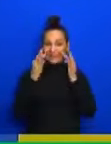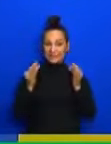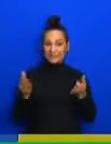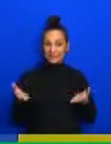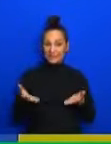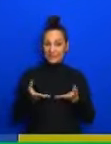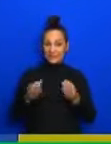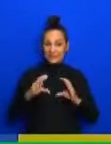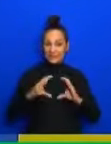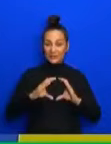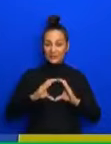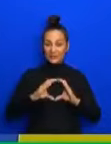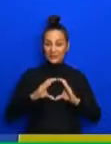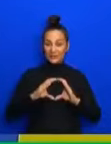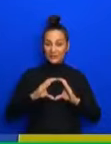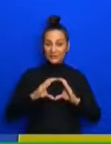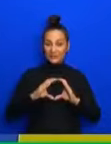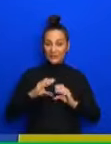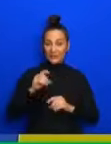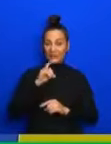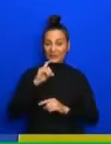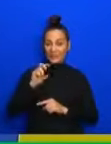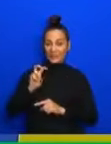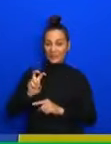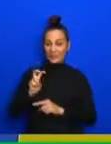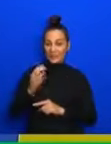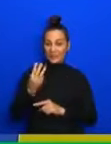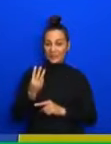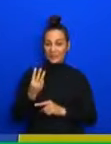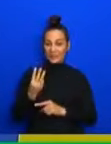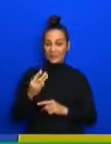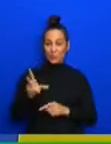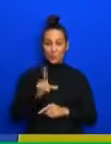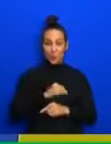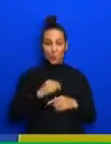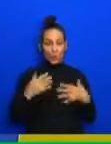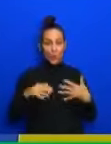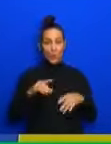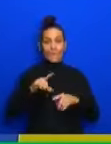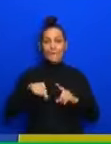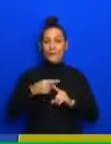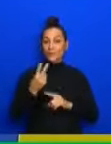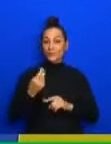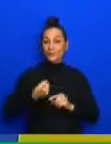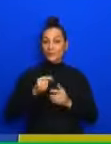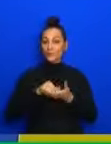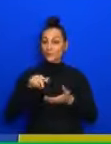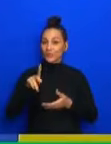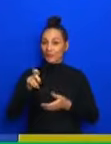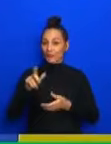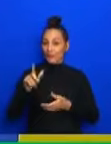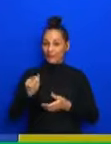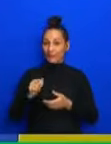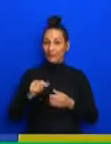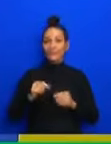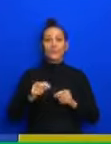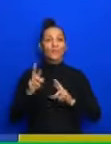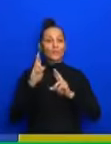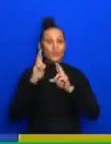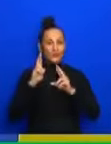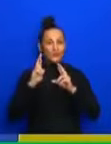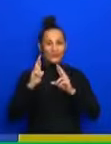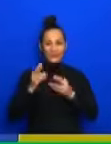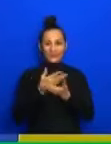Atenção agora. 53, bola verde. Ai, ai, ai, mais 2 dezenas da Mega Sena. E eu tô